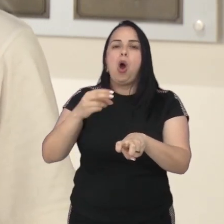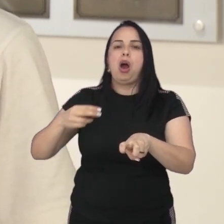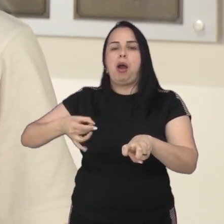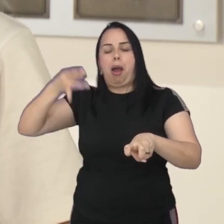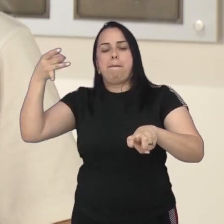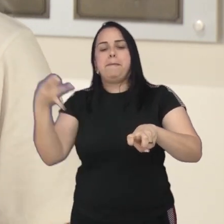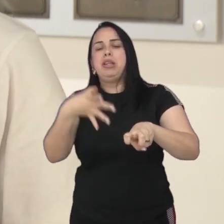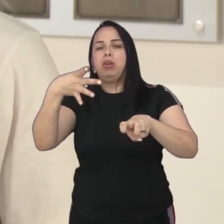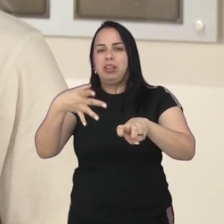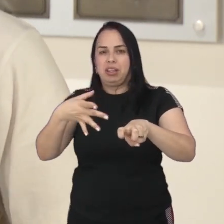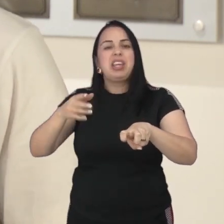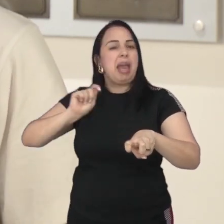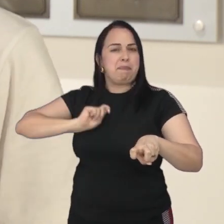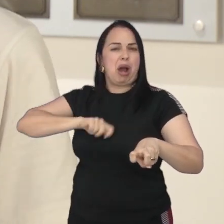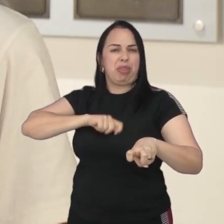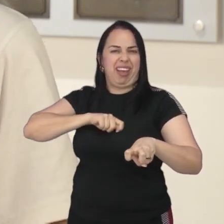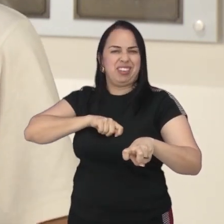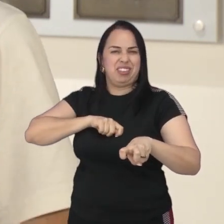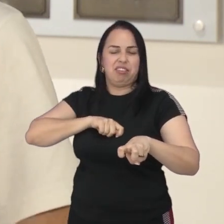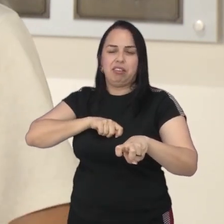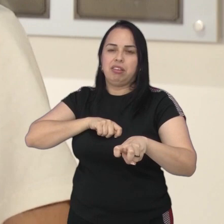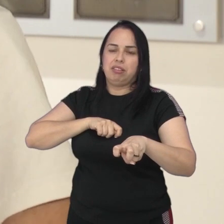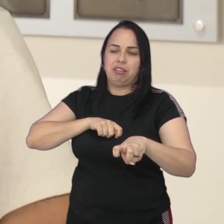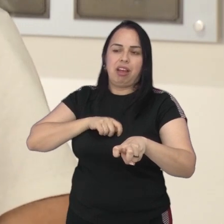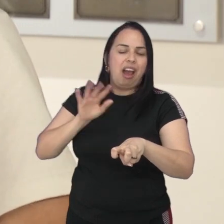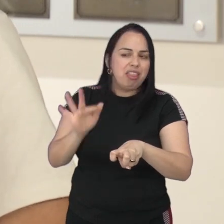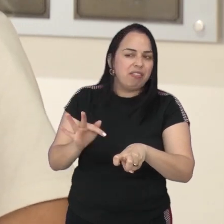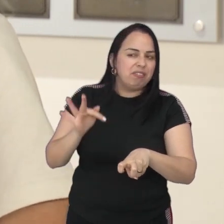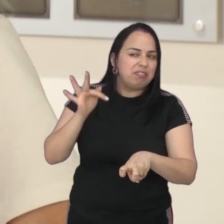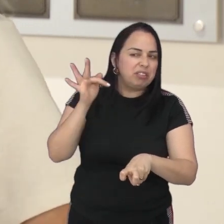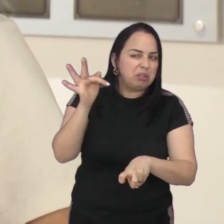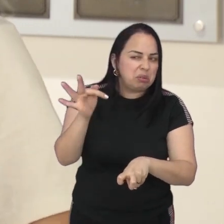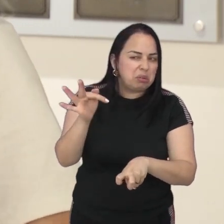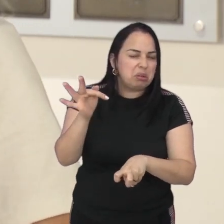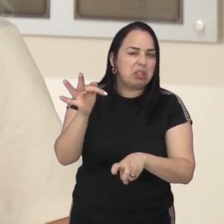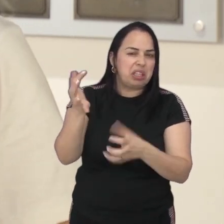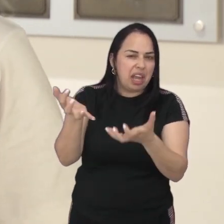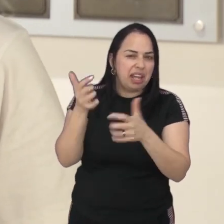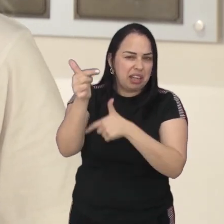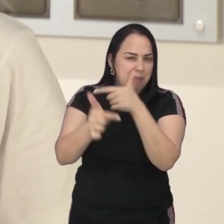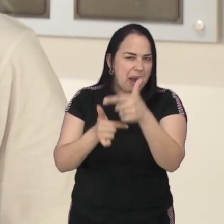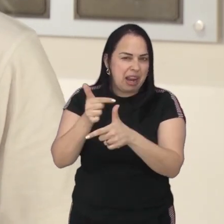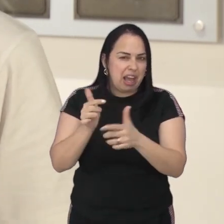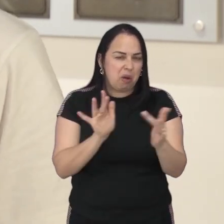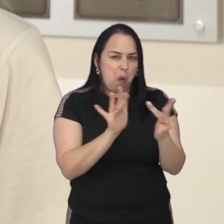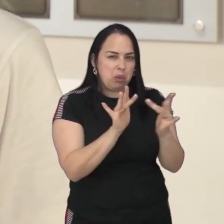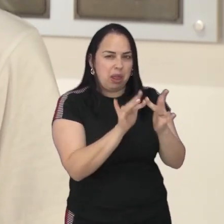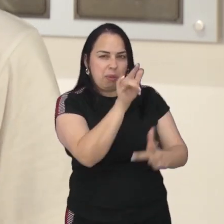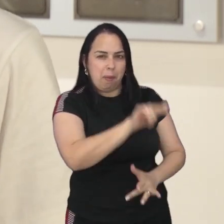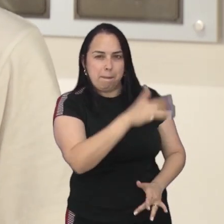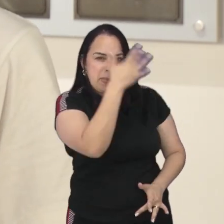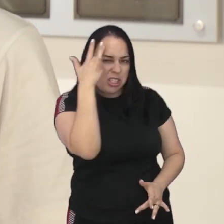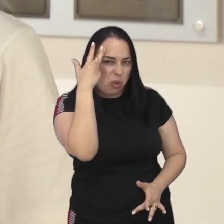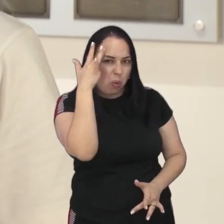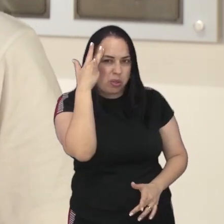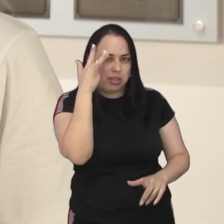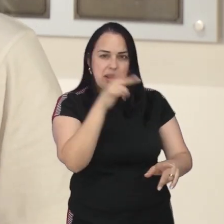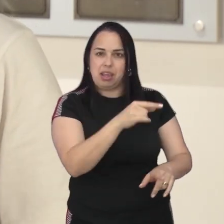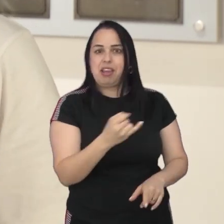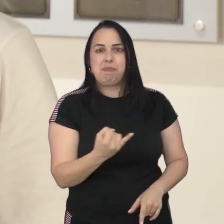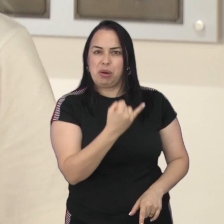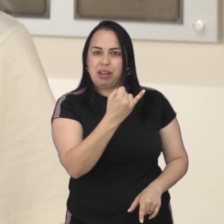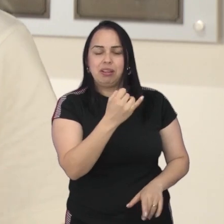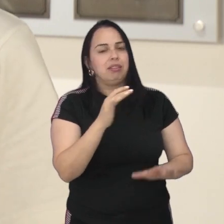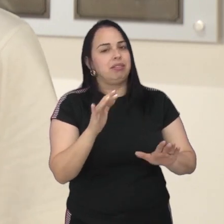que fazem esse tipo de maldade, venham de repente trabalhar com pessoas, né,